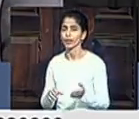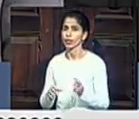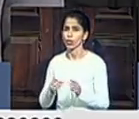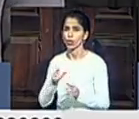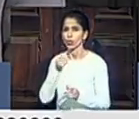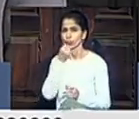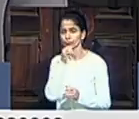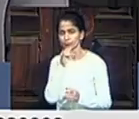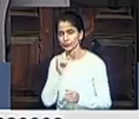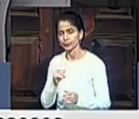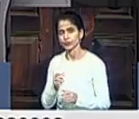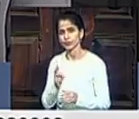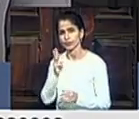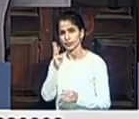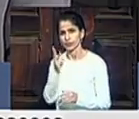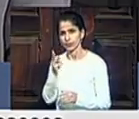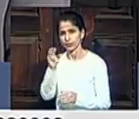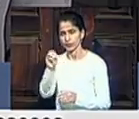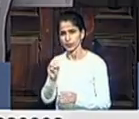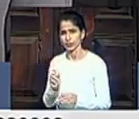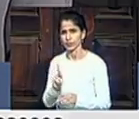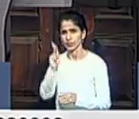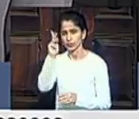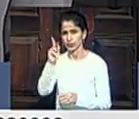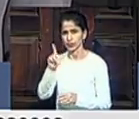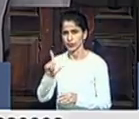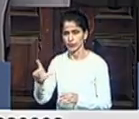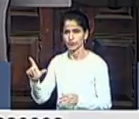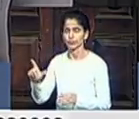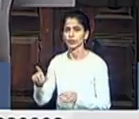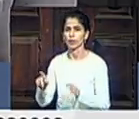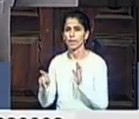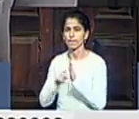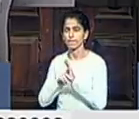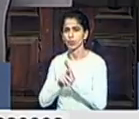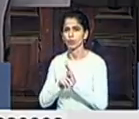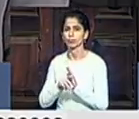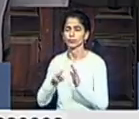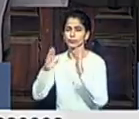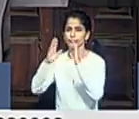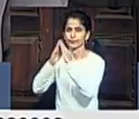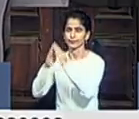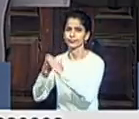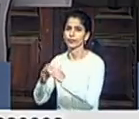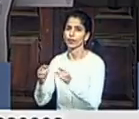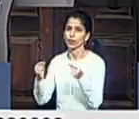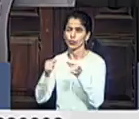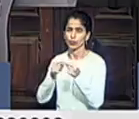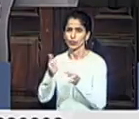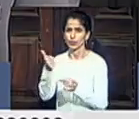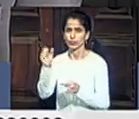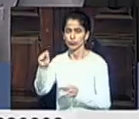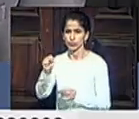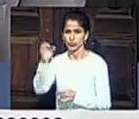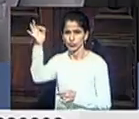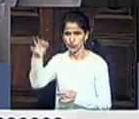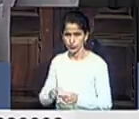kW/mês, hoje, de energia residencial, é de 18%. E